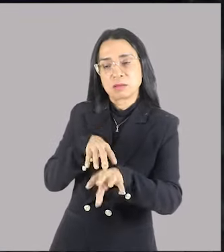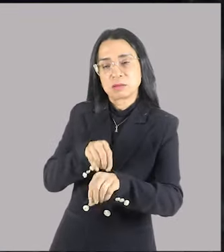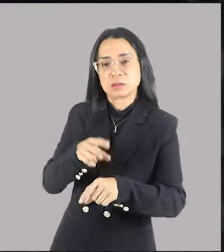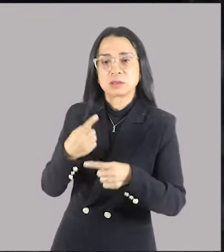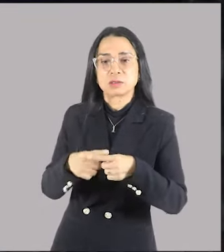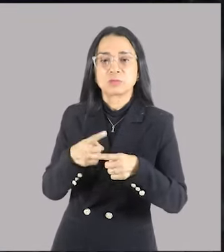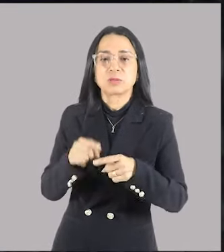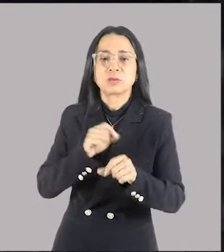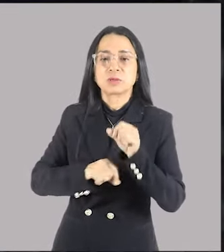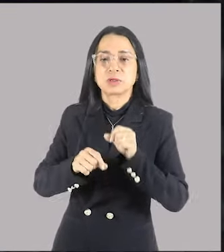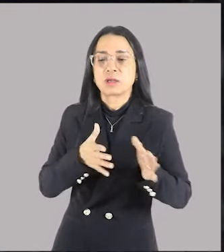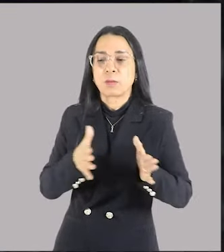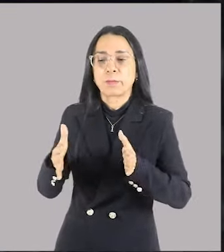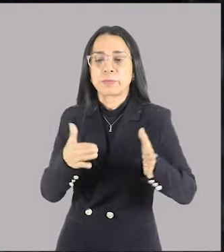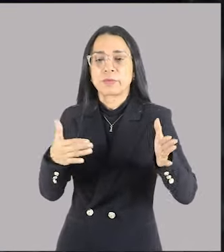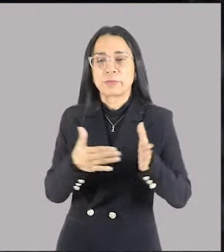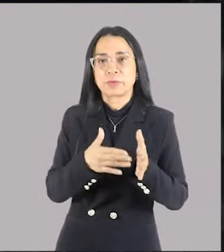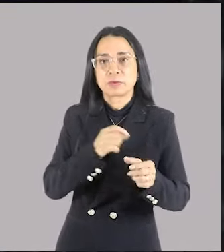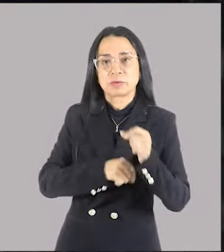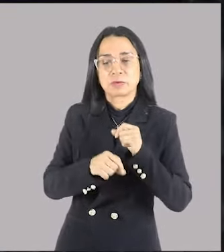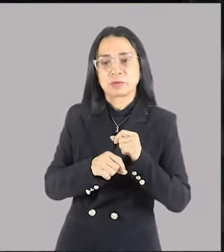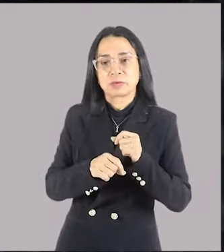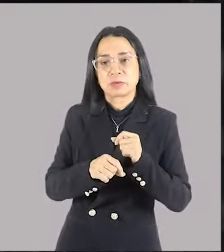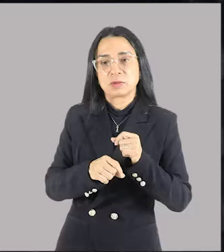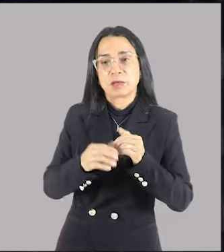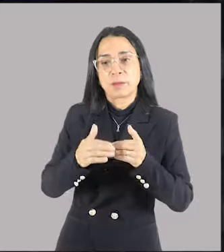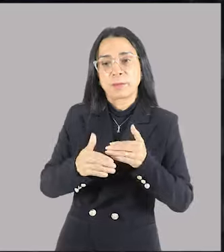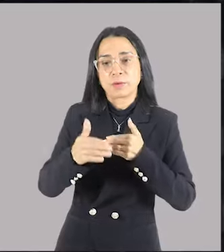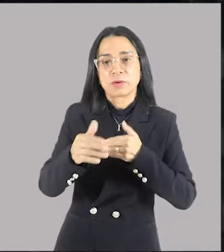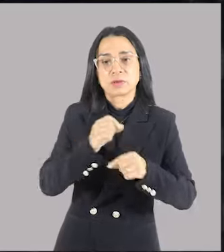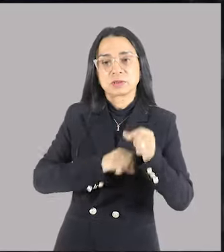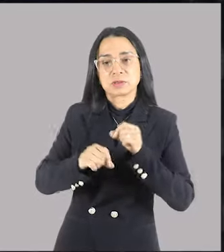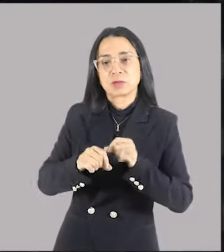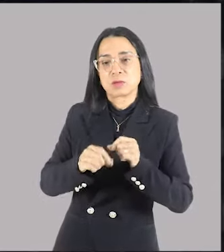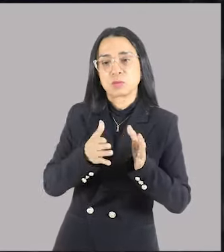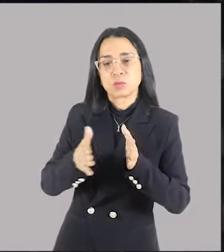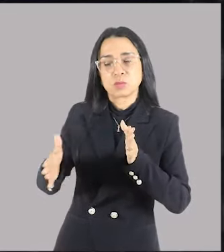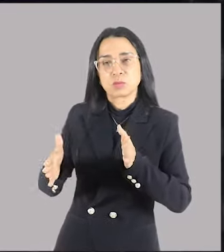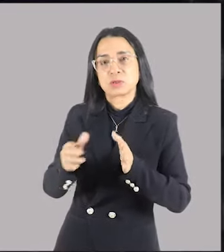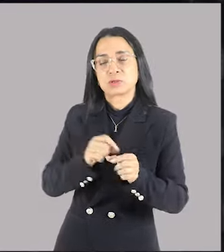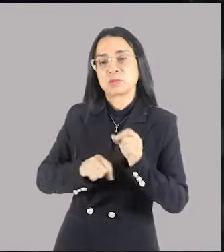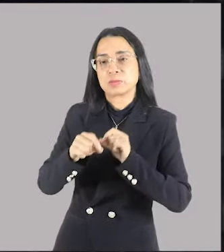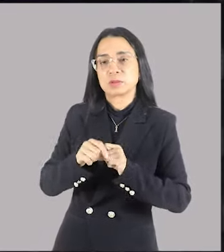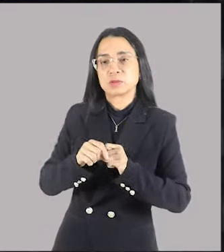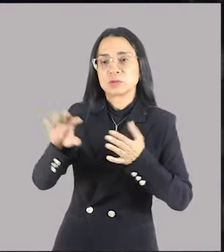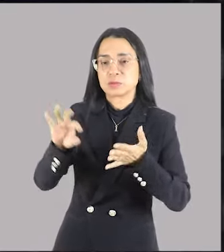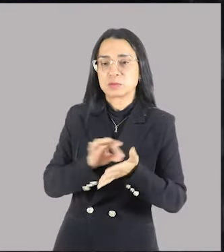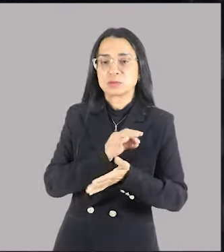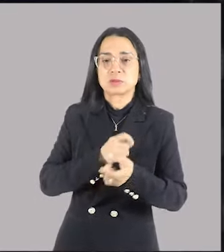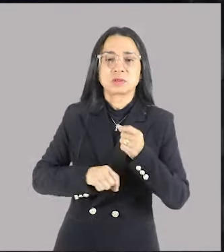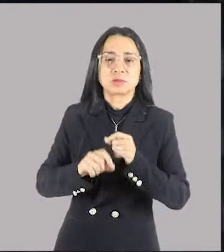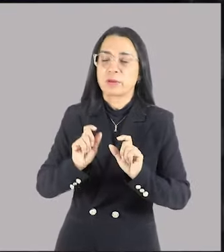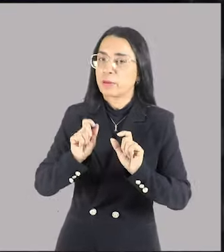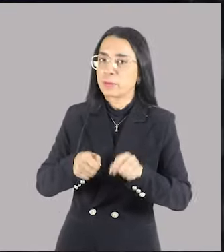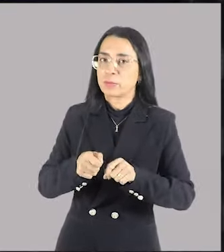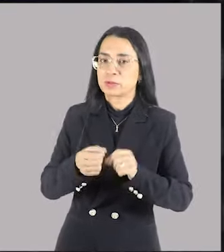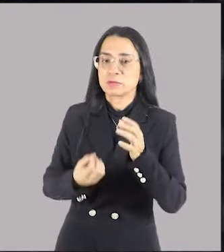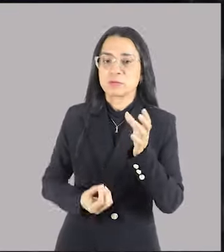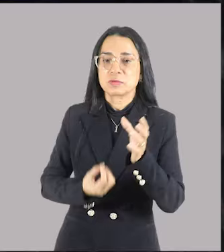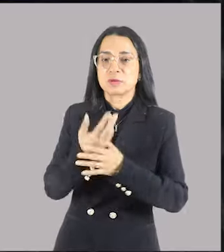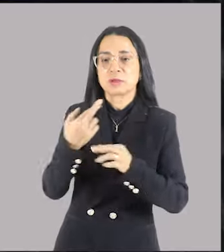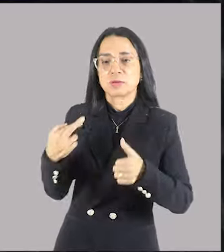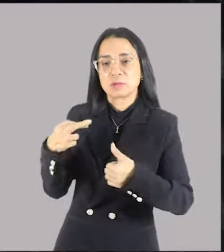e apenas é possível a prorrogação durante o mesmo prazo do seu contrato portanto não é nem possível criar o cargo de em comissão